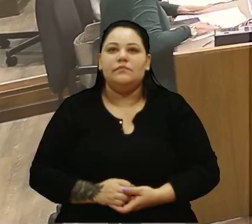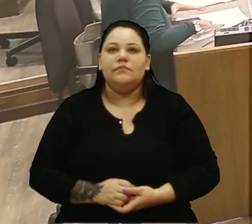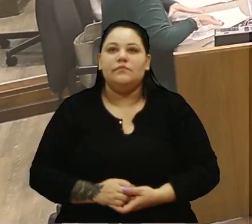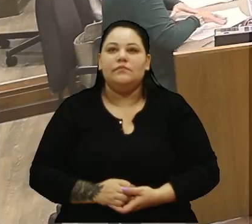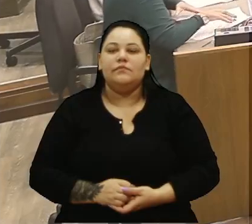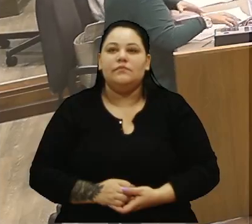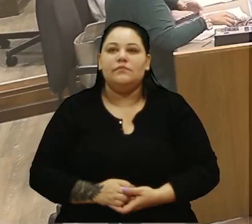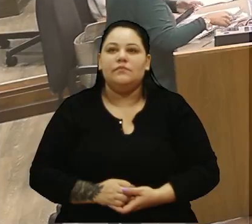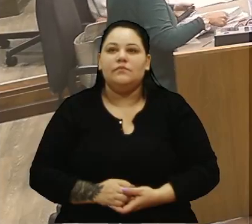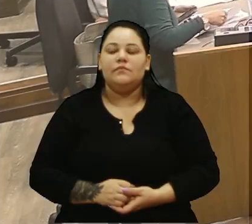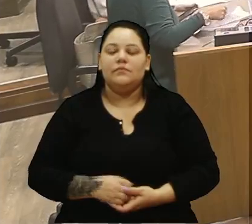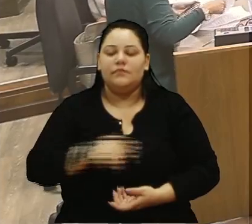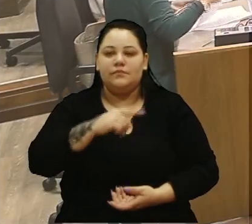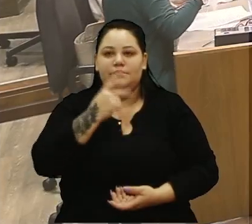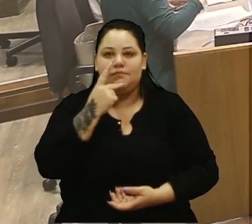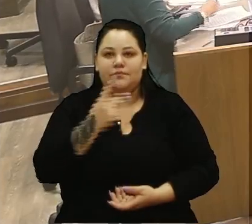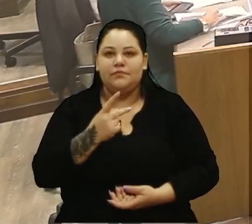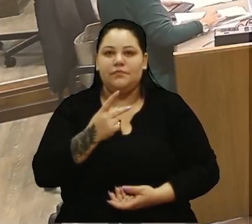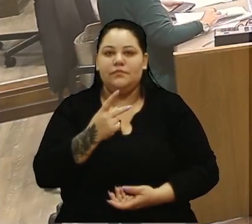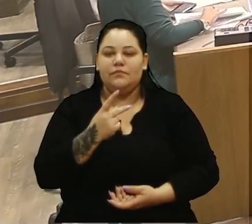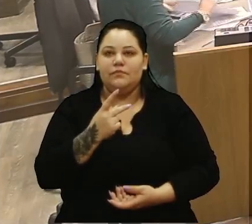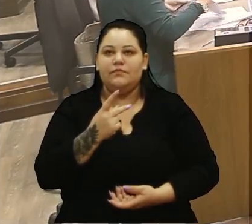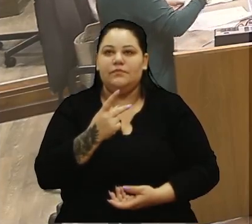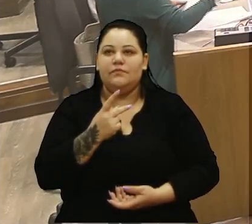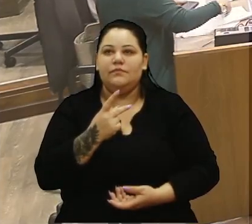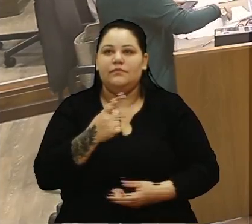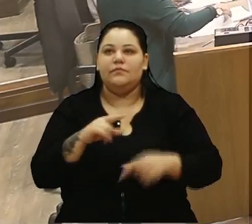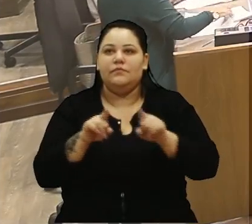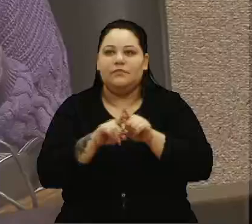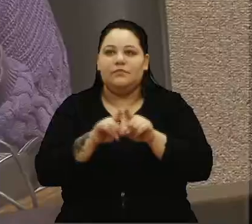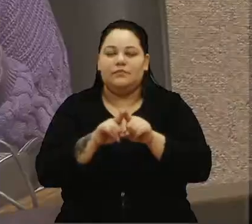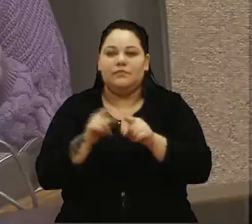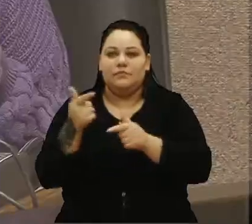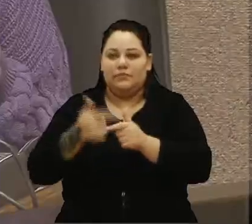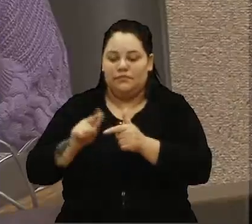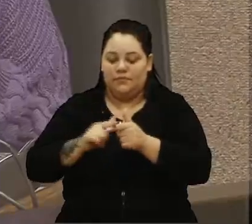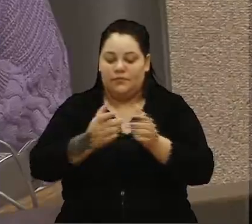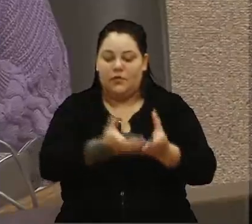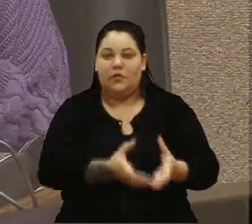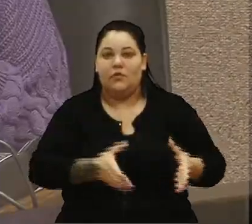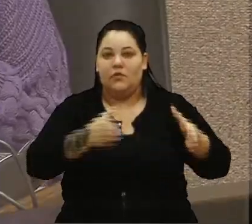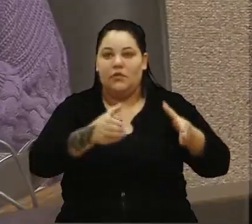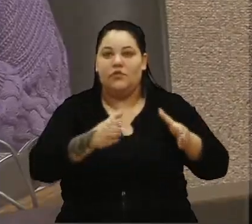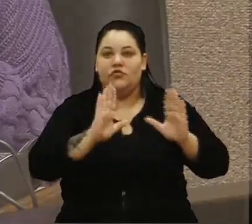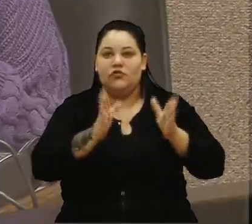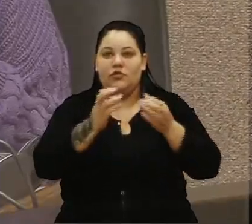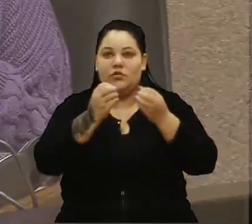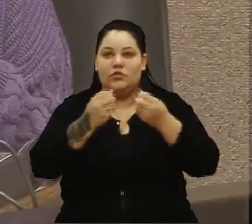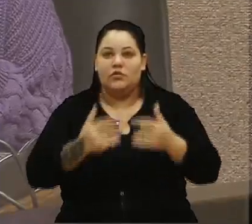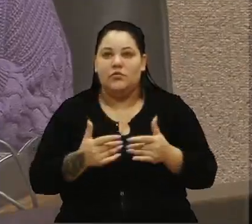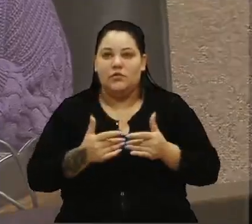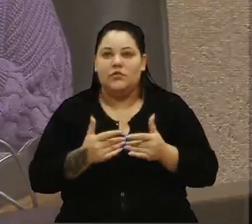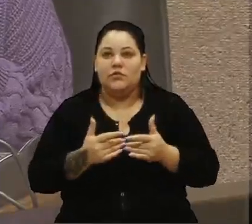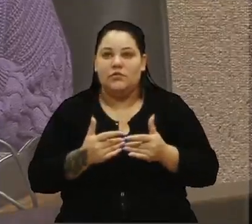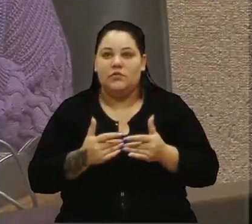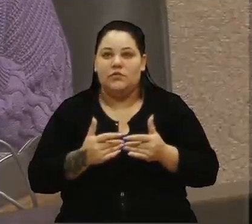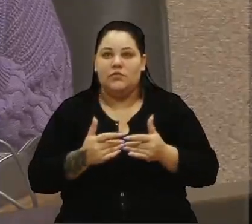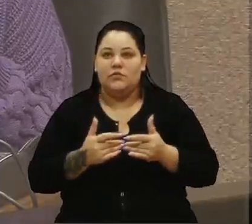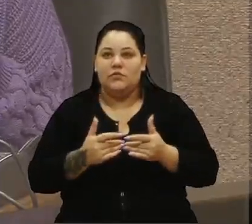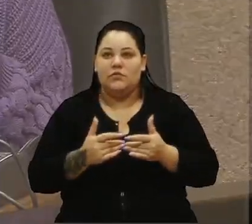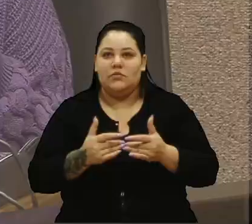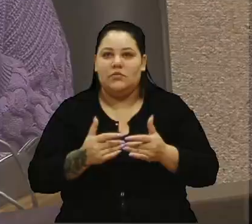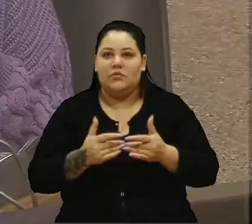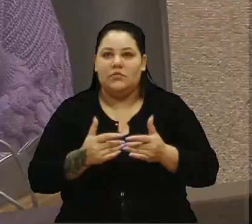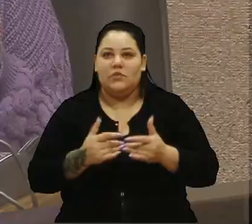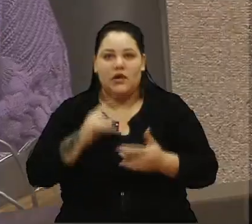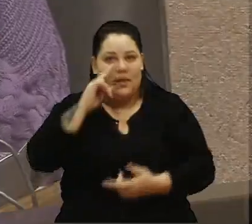eu vou falar da questão do problema do container, que a gente já falou, né? Da questão do container